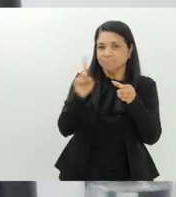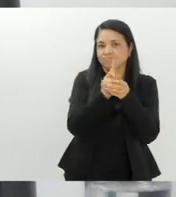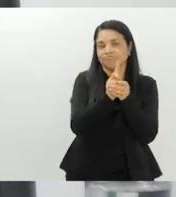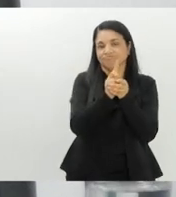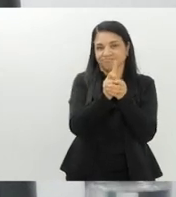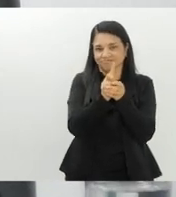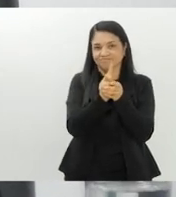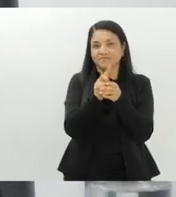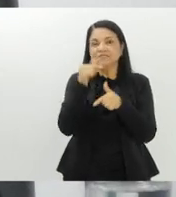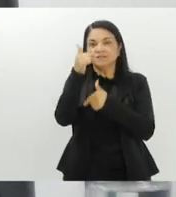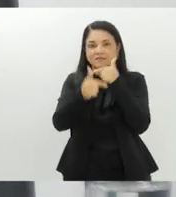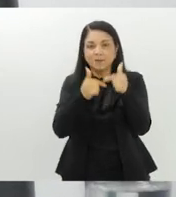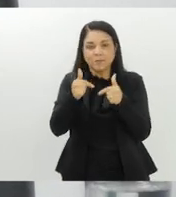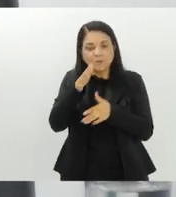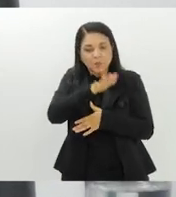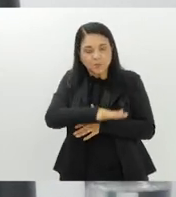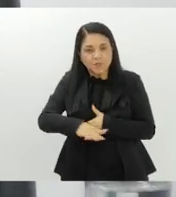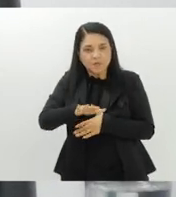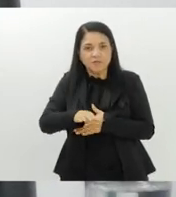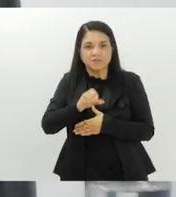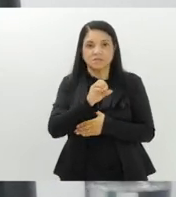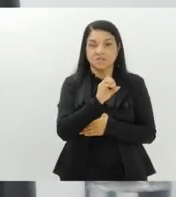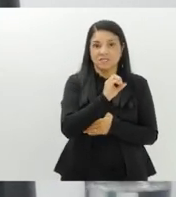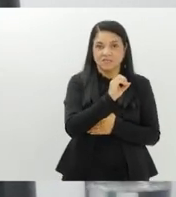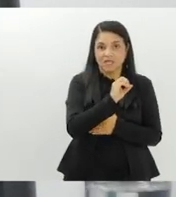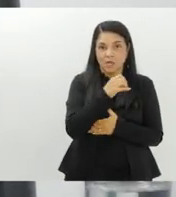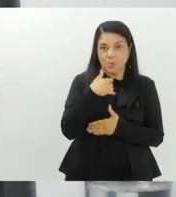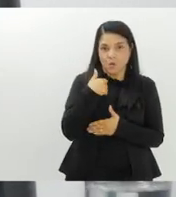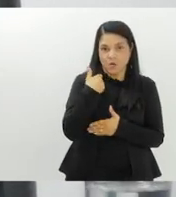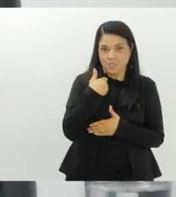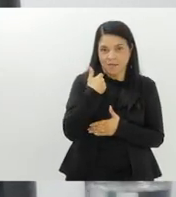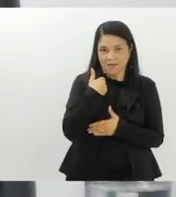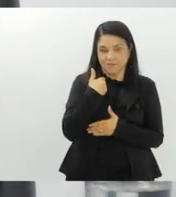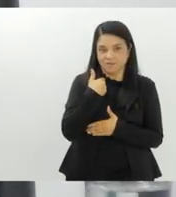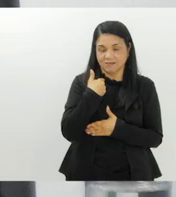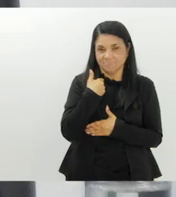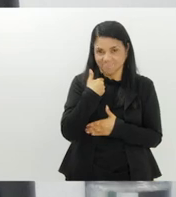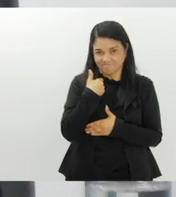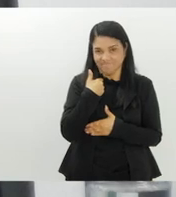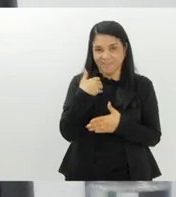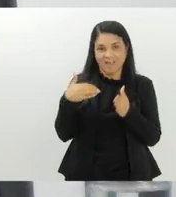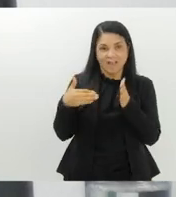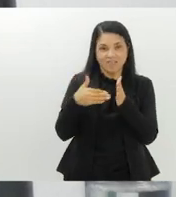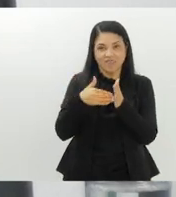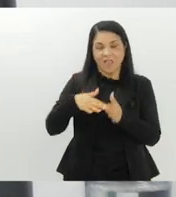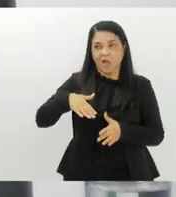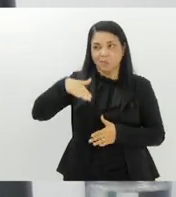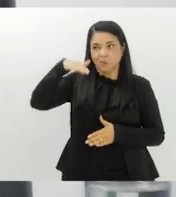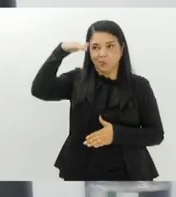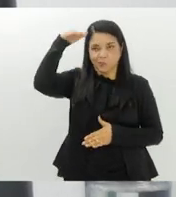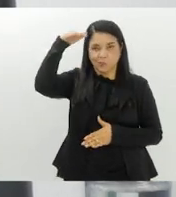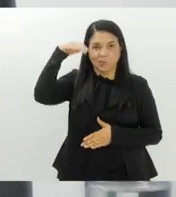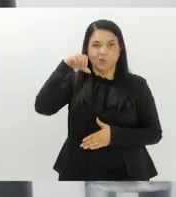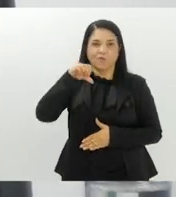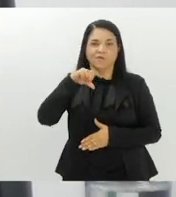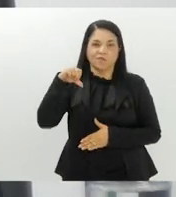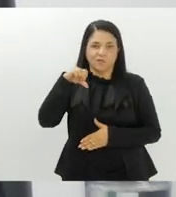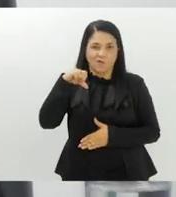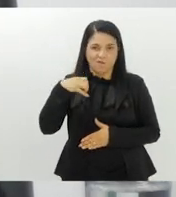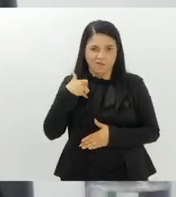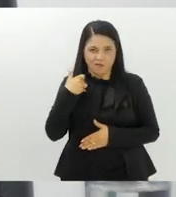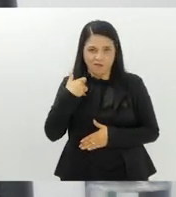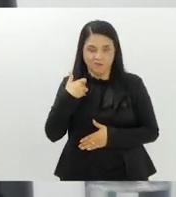Nós trabalhamos com crianças de 0 anos, né, até adultos de 99 anos.